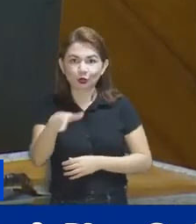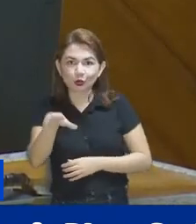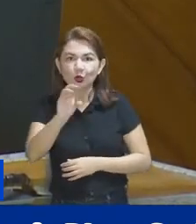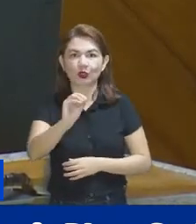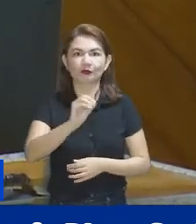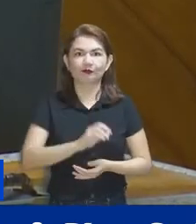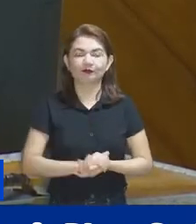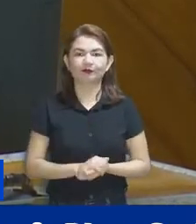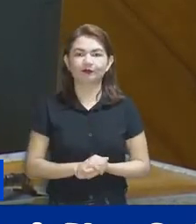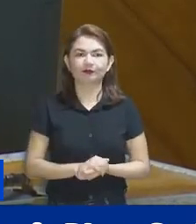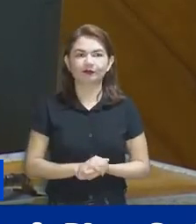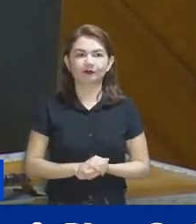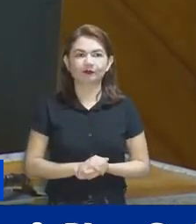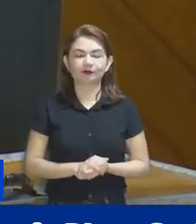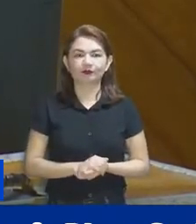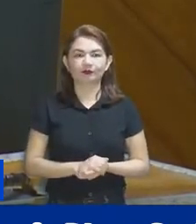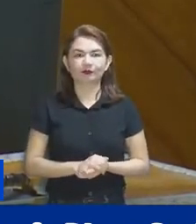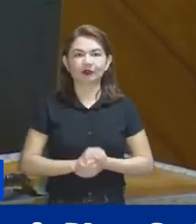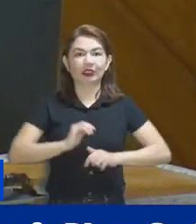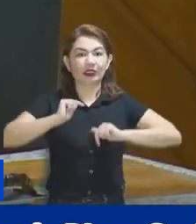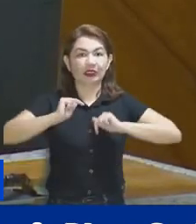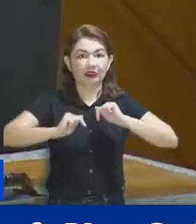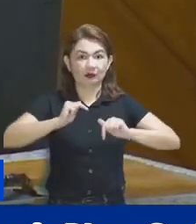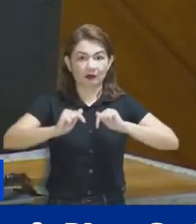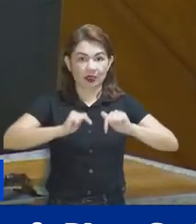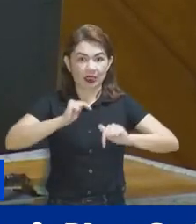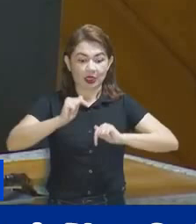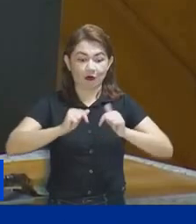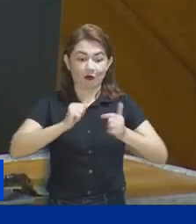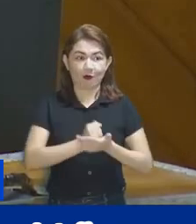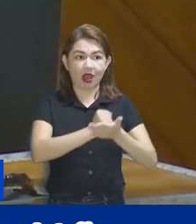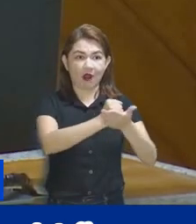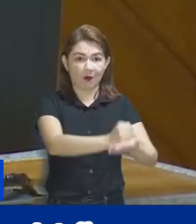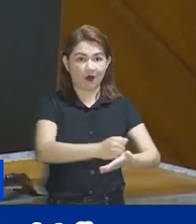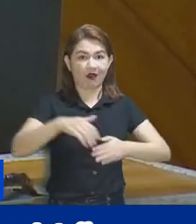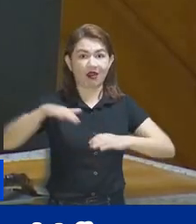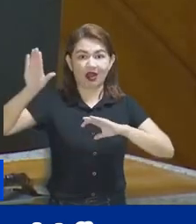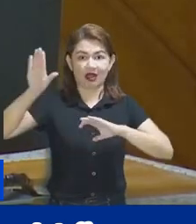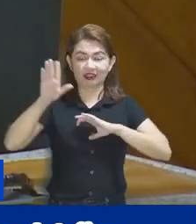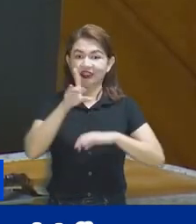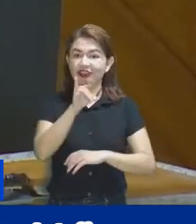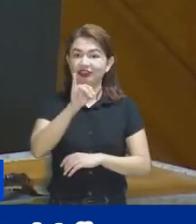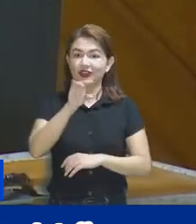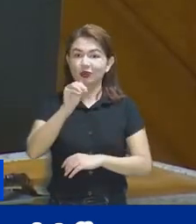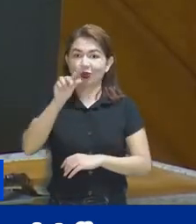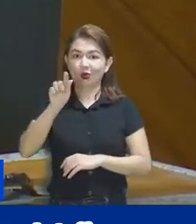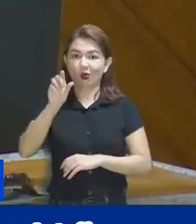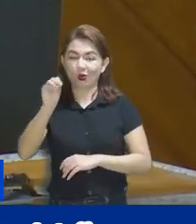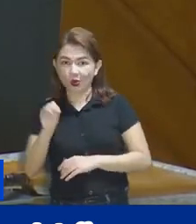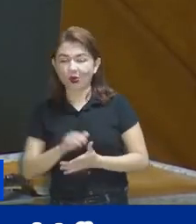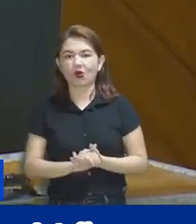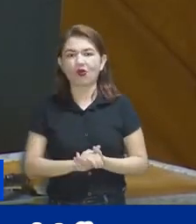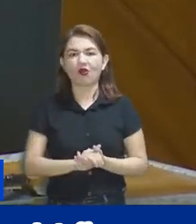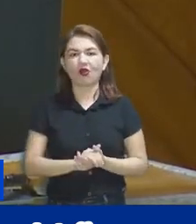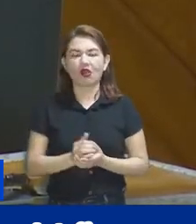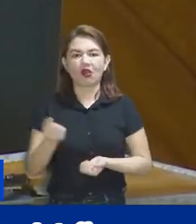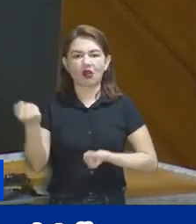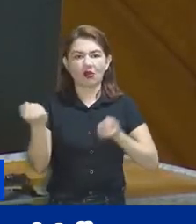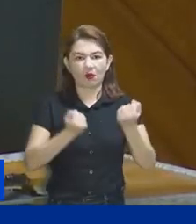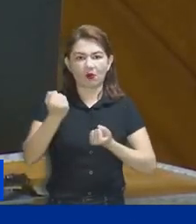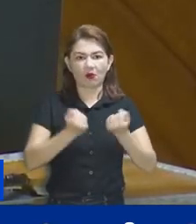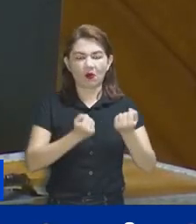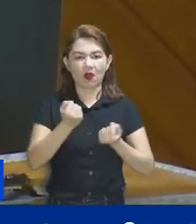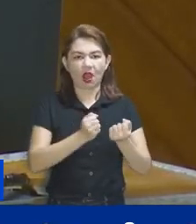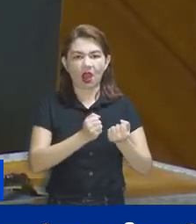Diomedes atuou para beneficiar a candidatura de Diogo Sênior por meio do transporte irregular de eleitores no dia das